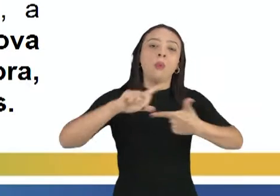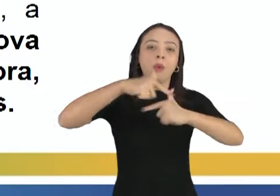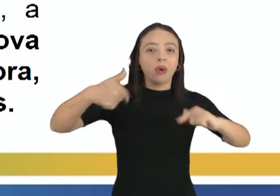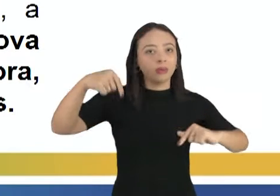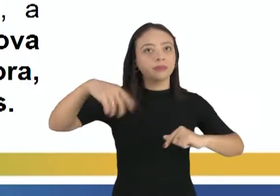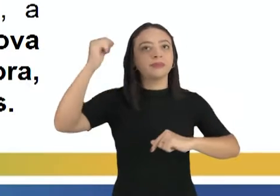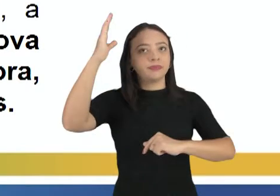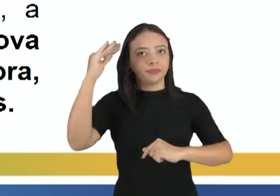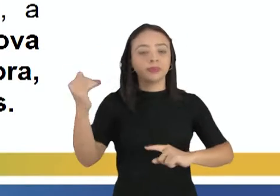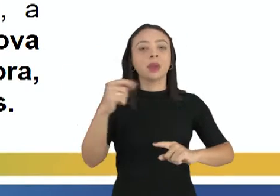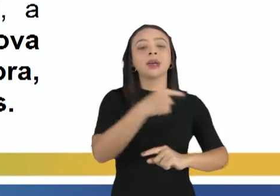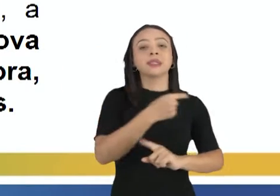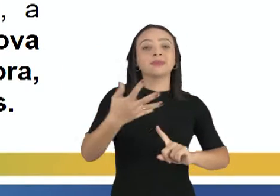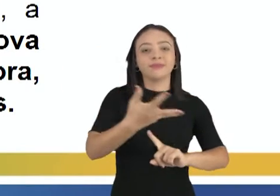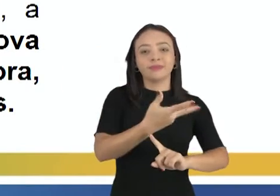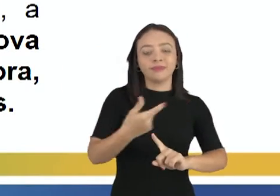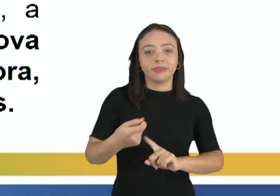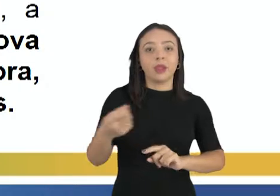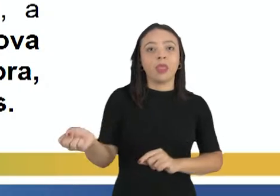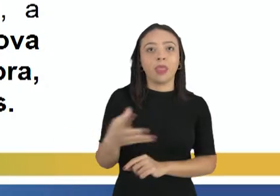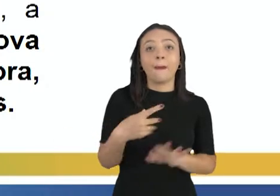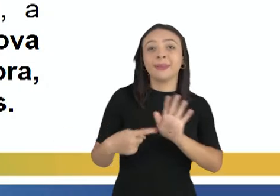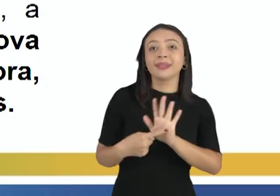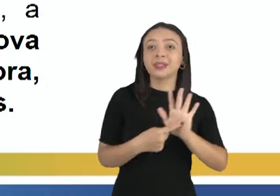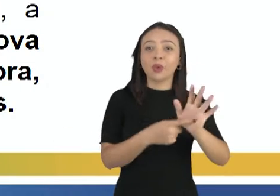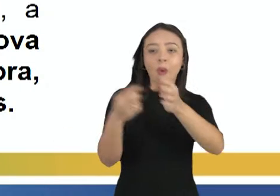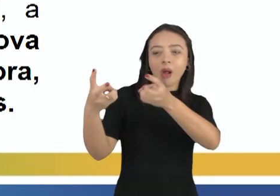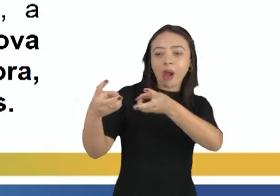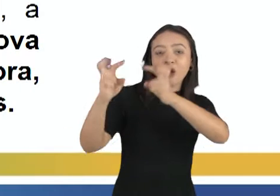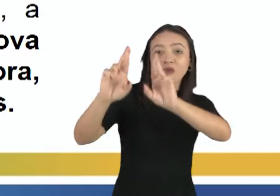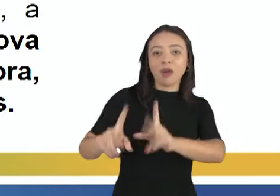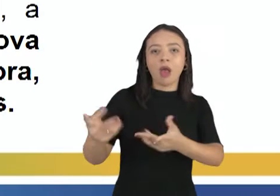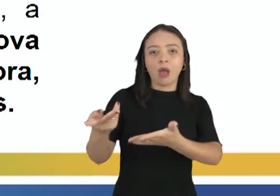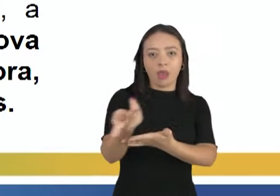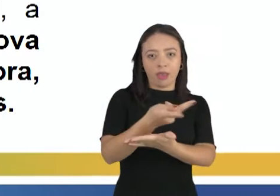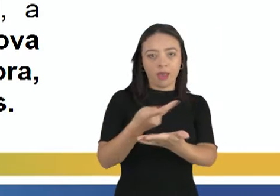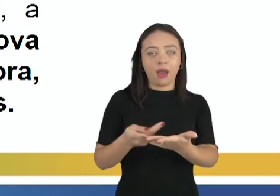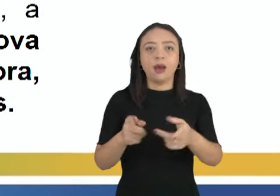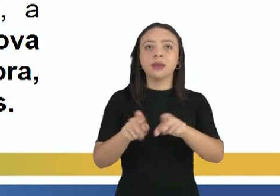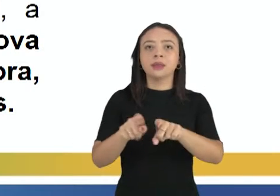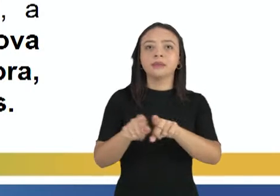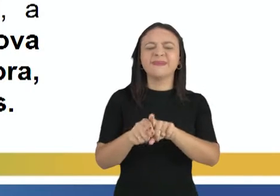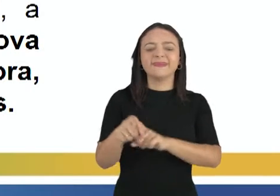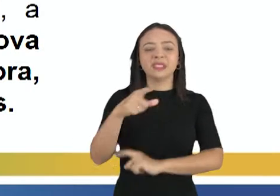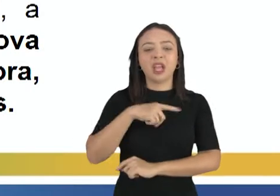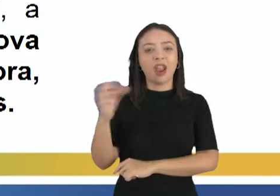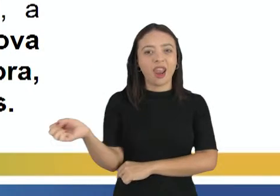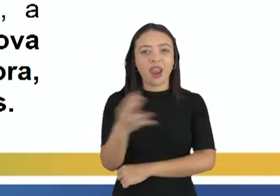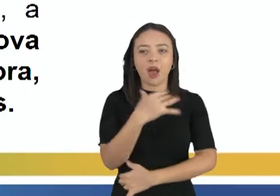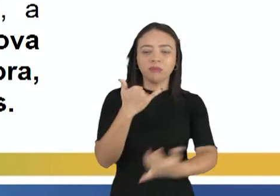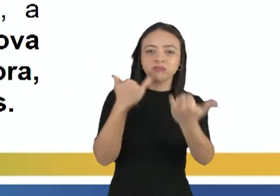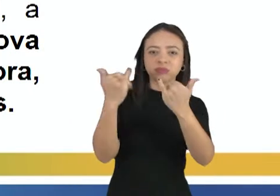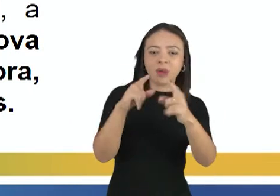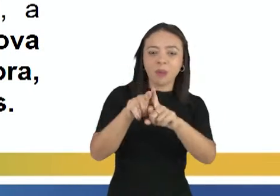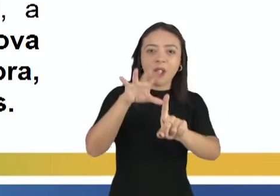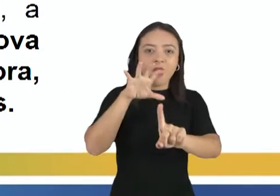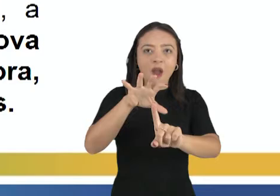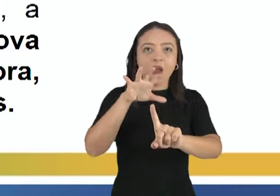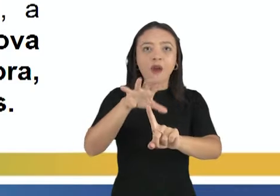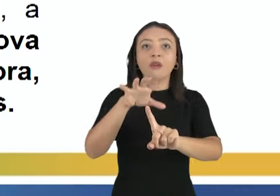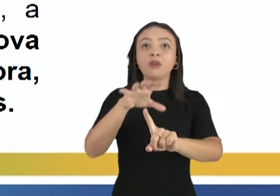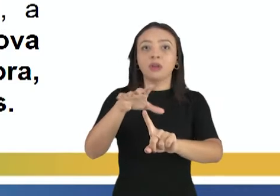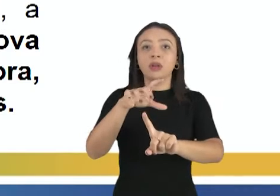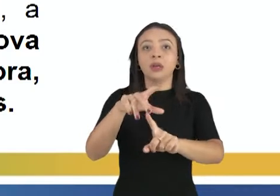Moderna apresentou uma nova perspectiva de arte em uma estética inovadora e influenciada por tendência das